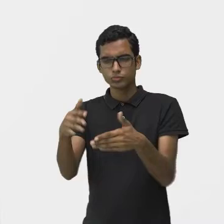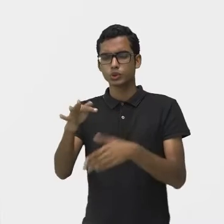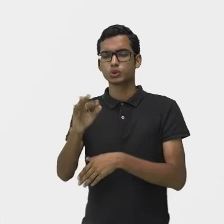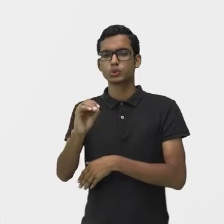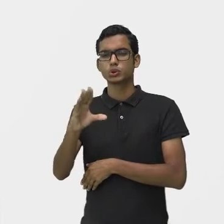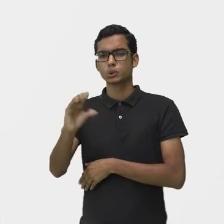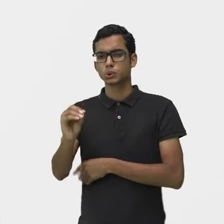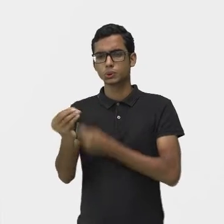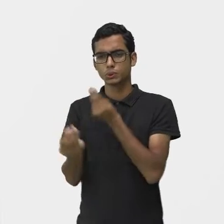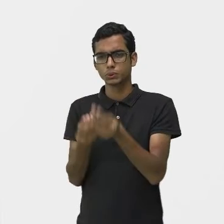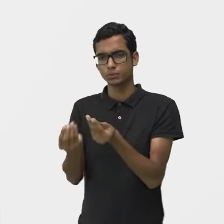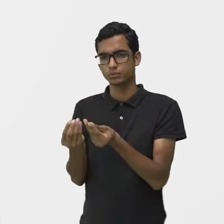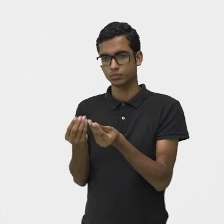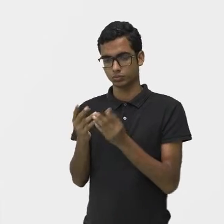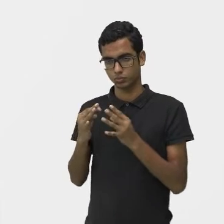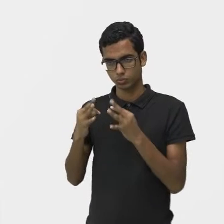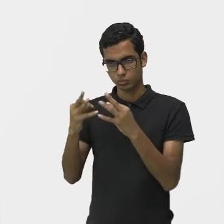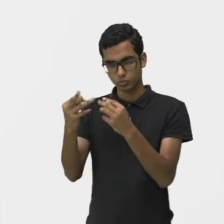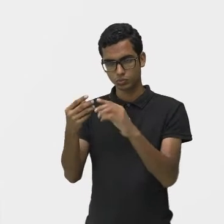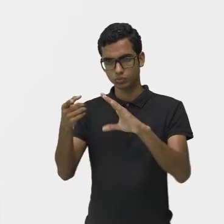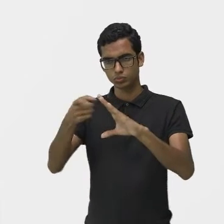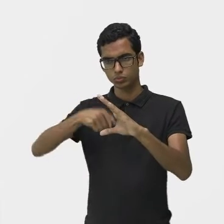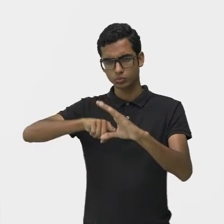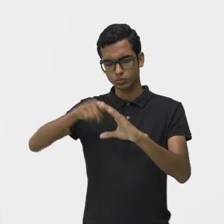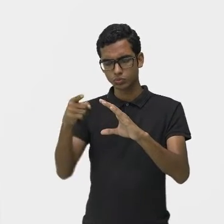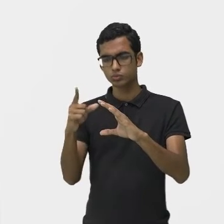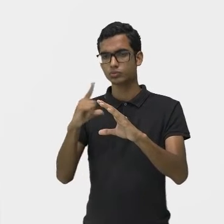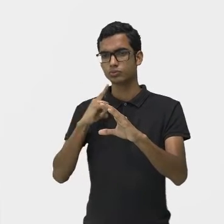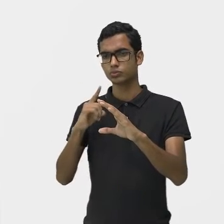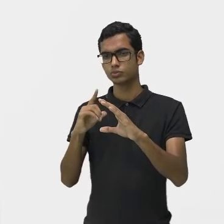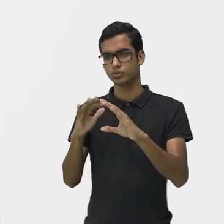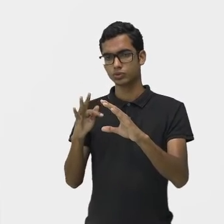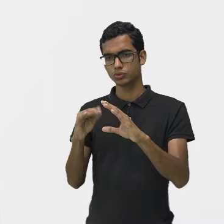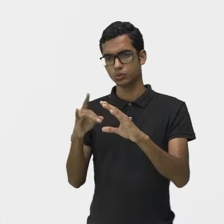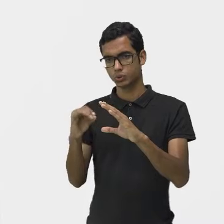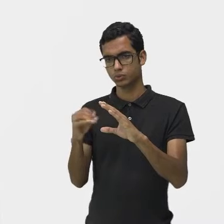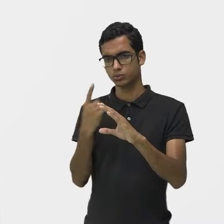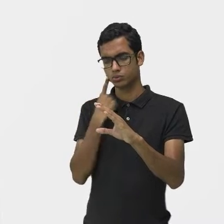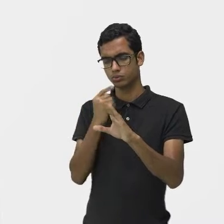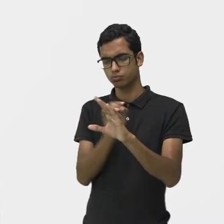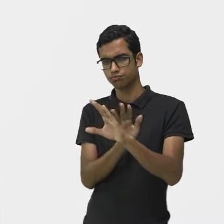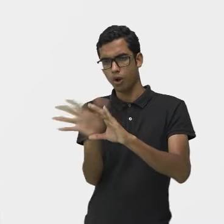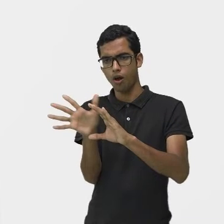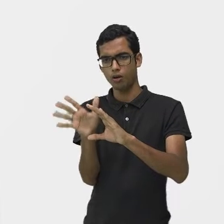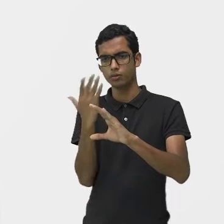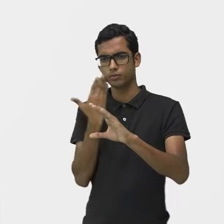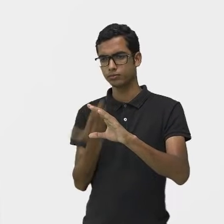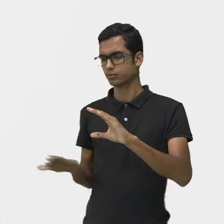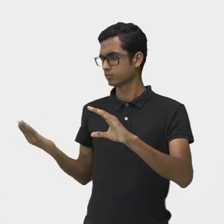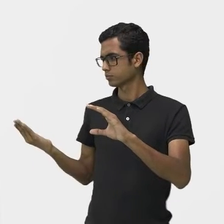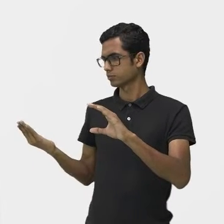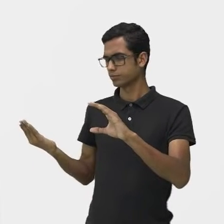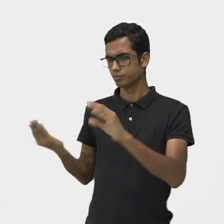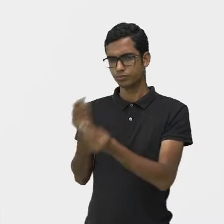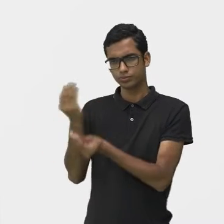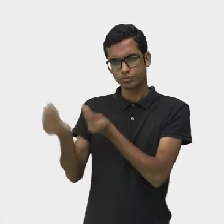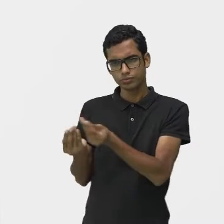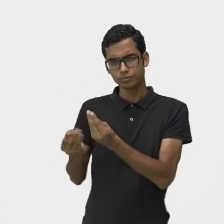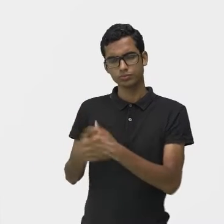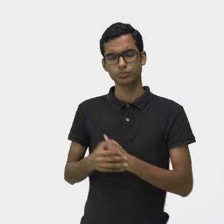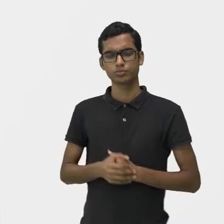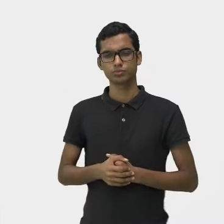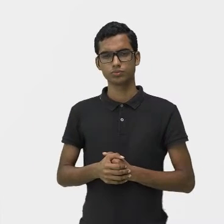esféricos. Todo espelho esférico vai ter um foco. Esse foco, ele é